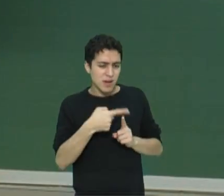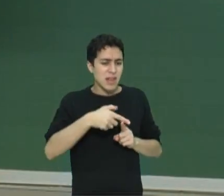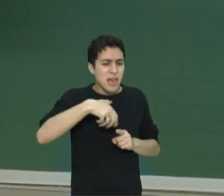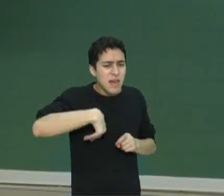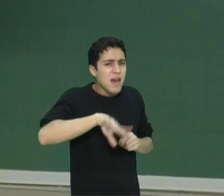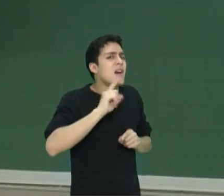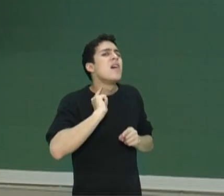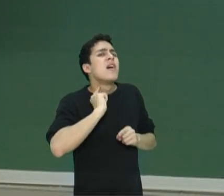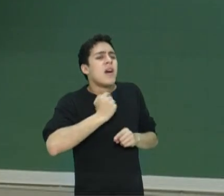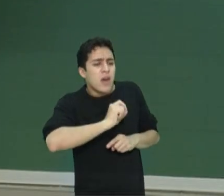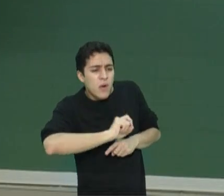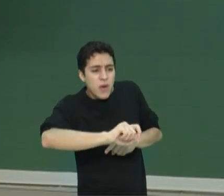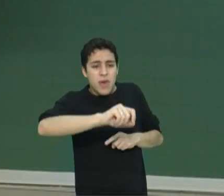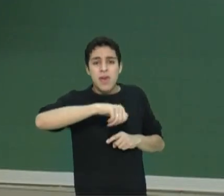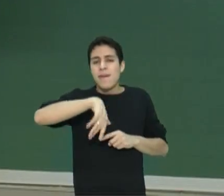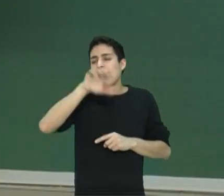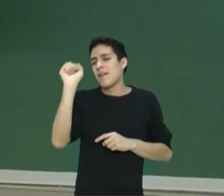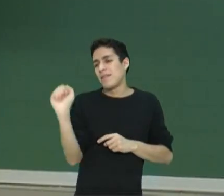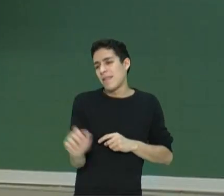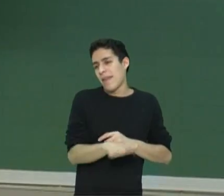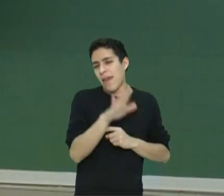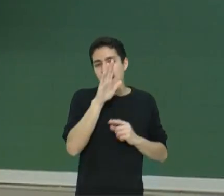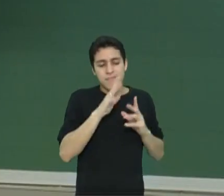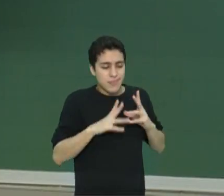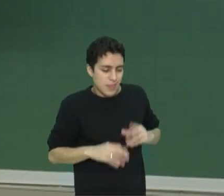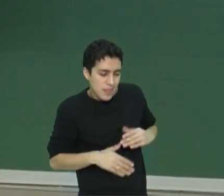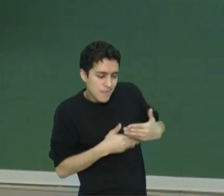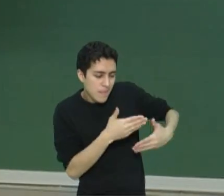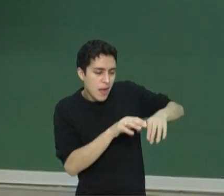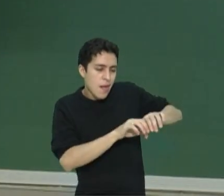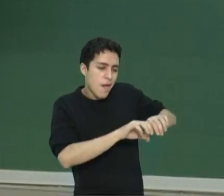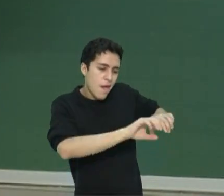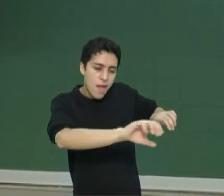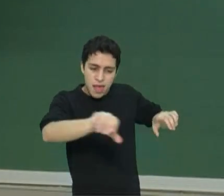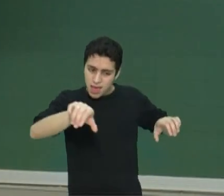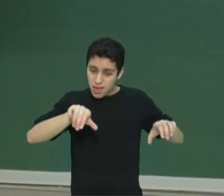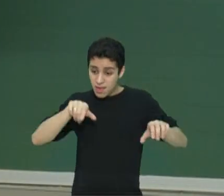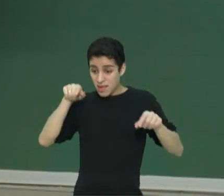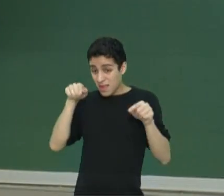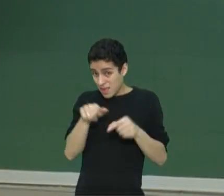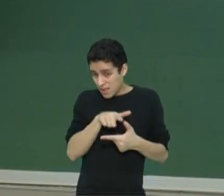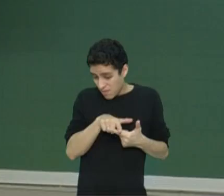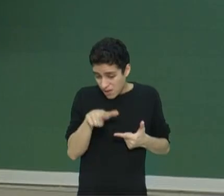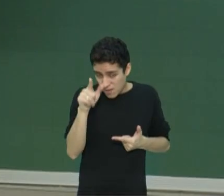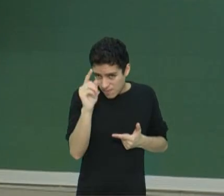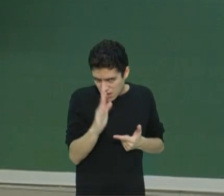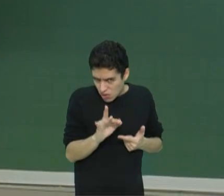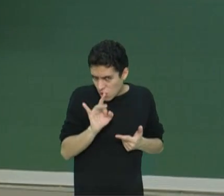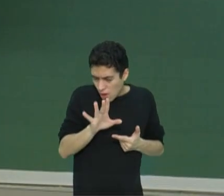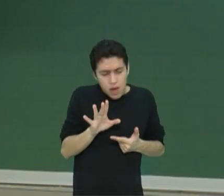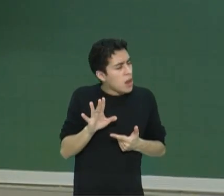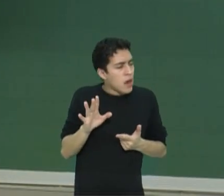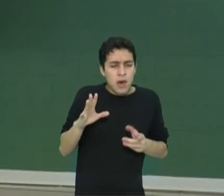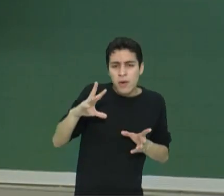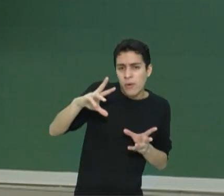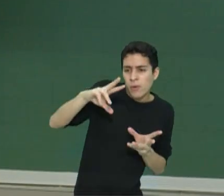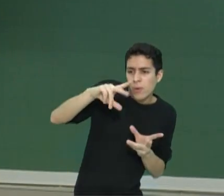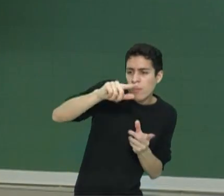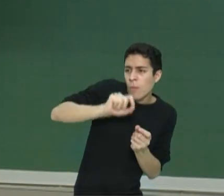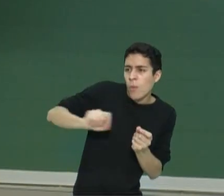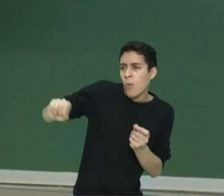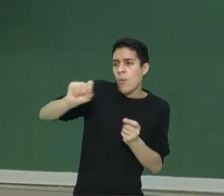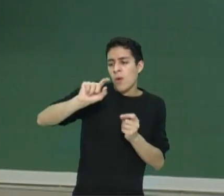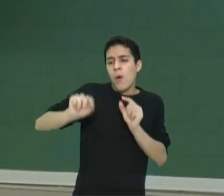mas mais caro será o tratamento então infelizmente isso acontece não só no Brasil no mundo todo esse